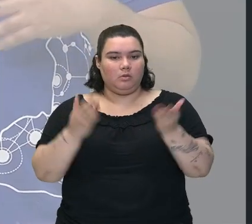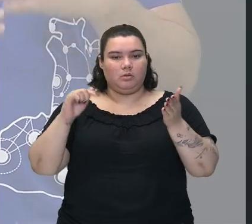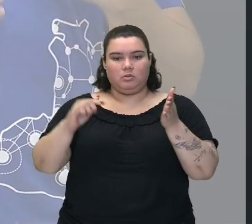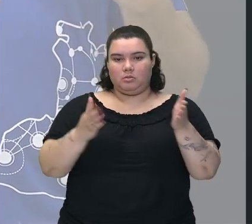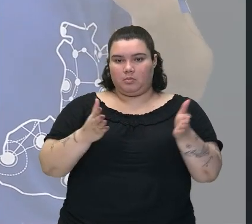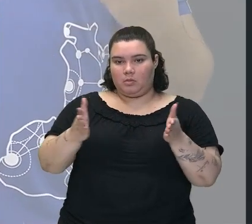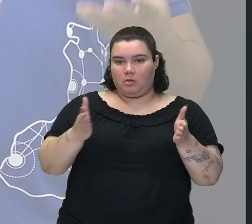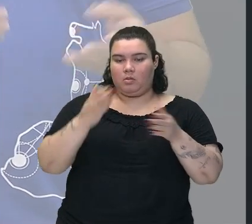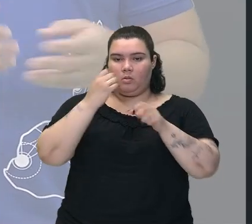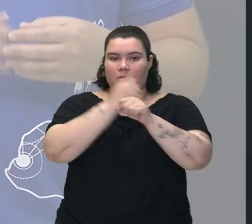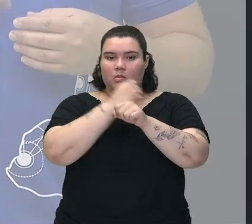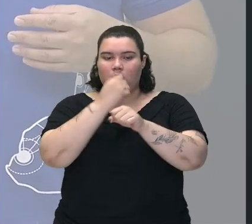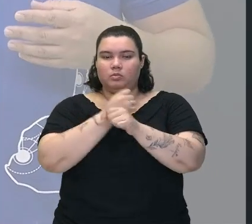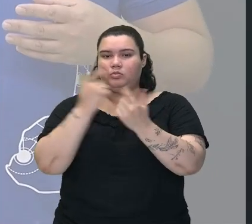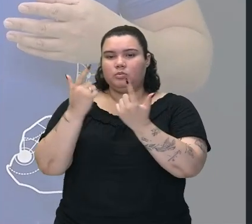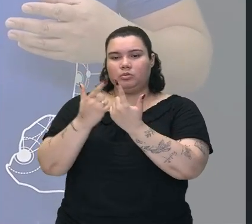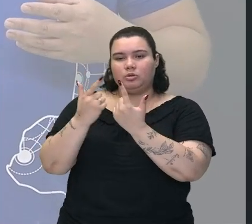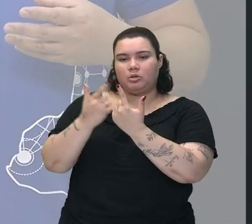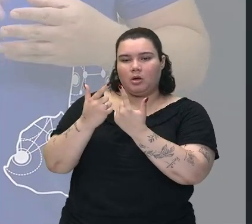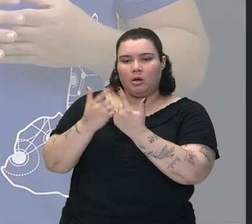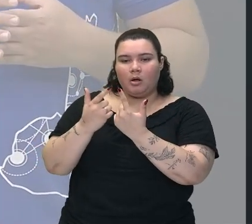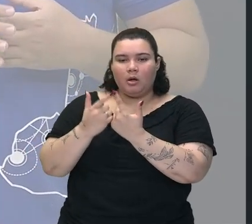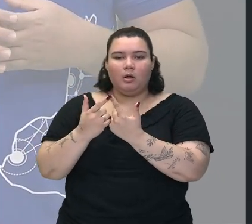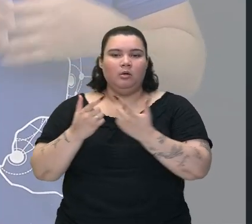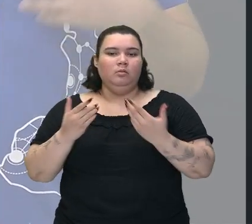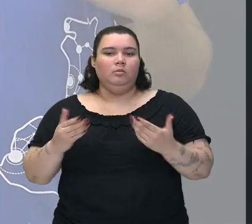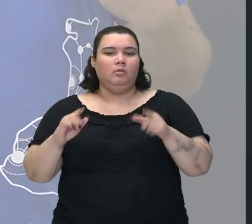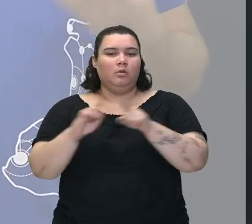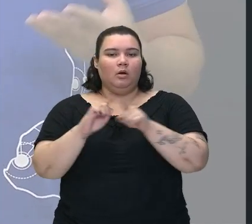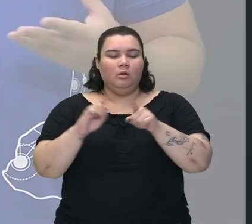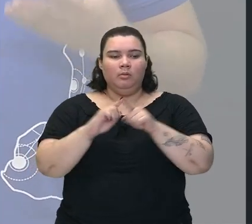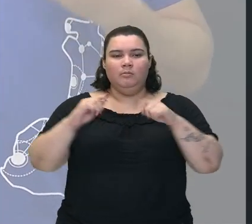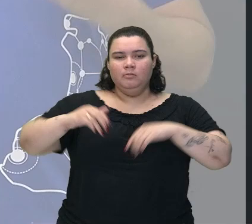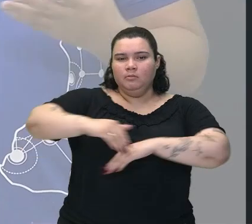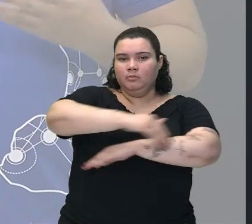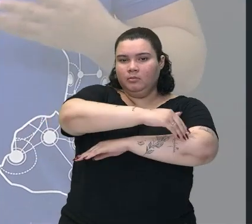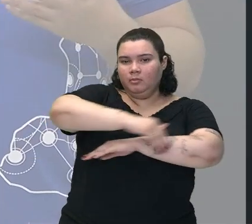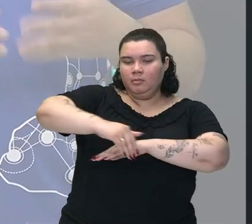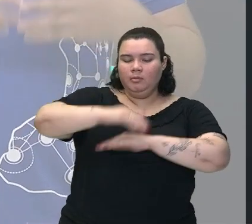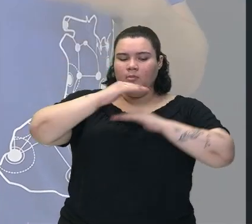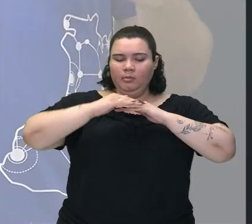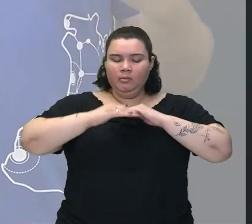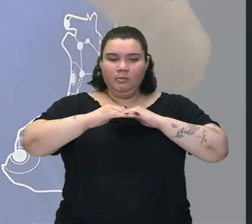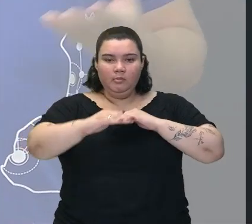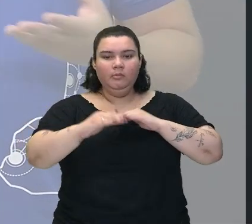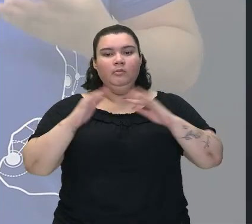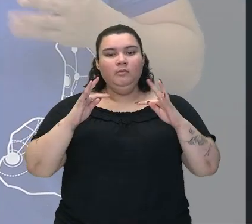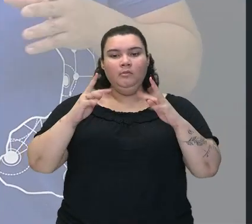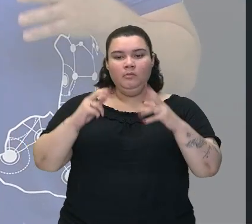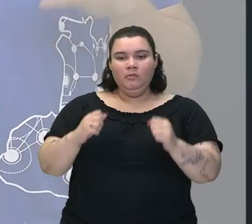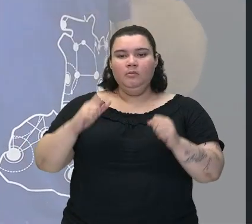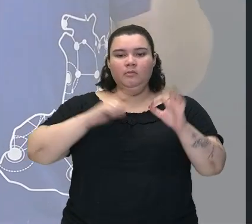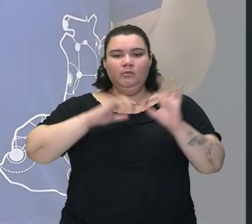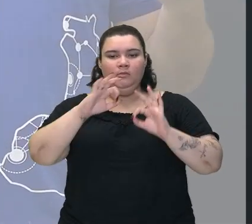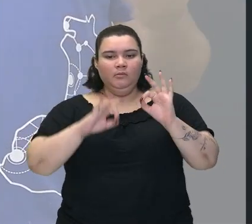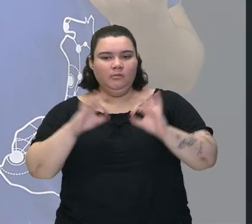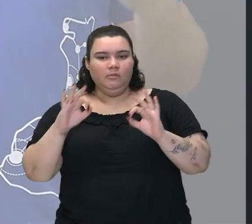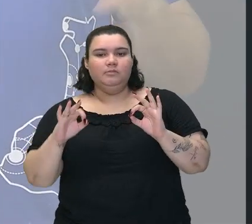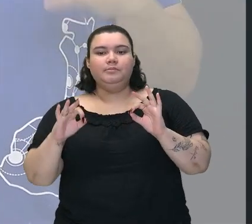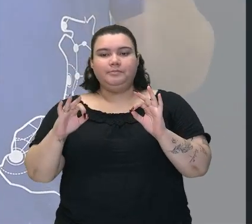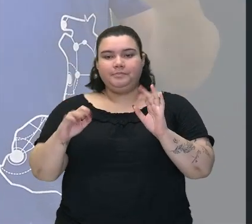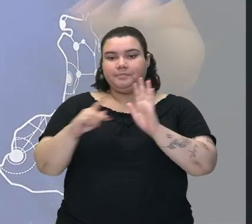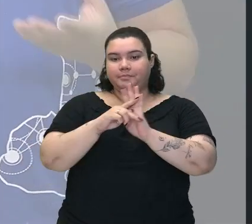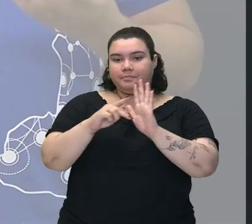período, a construção do teatro, a urbanização, as ruas. Então percebo que tudo foi organizado, tudo aí nós vamos